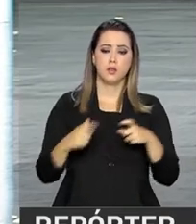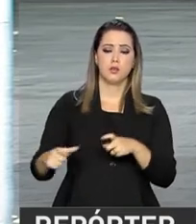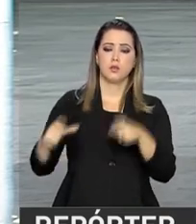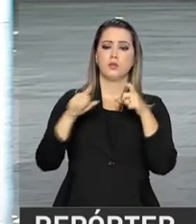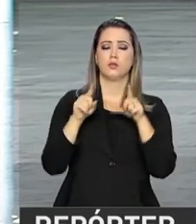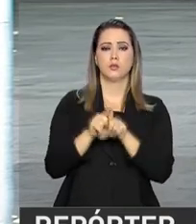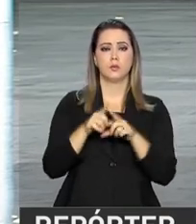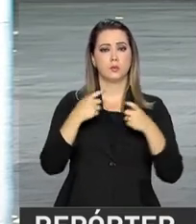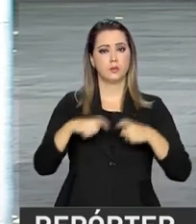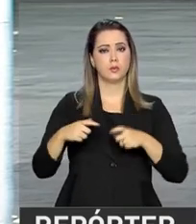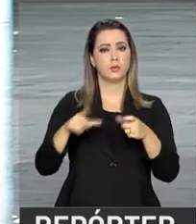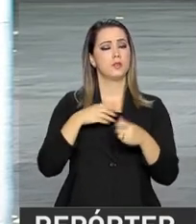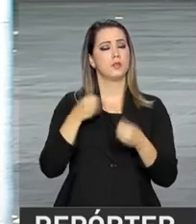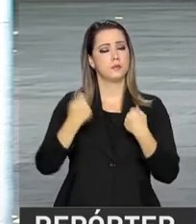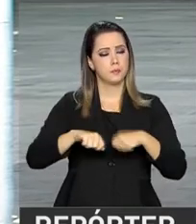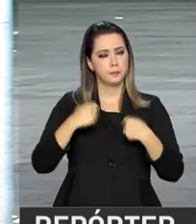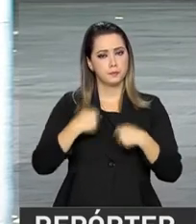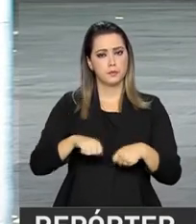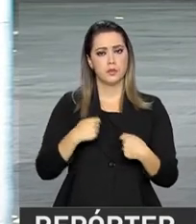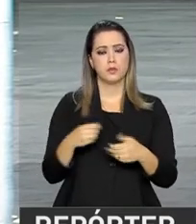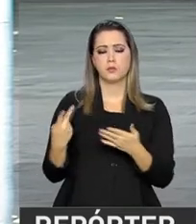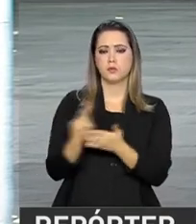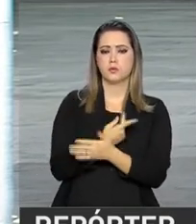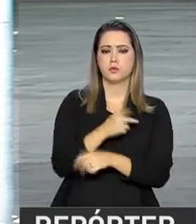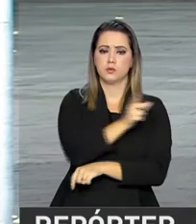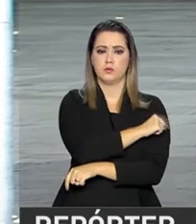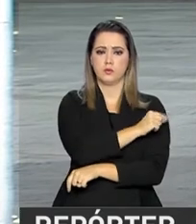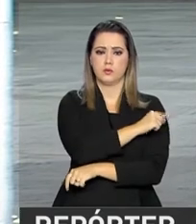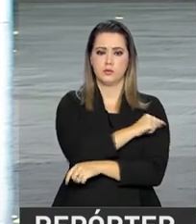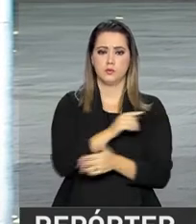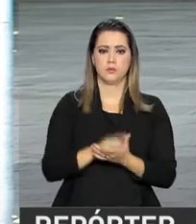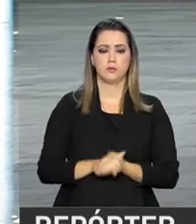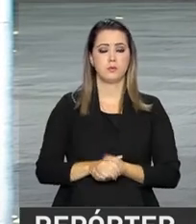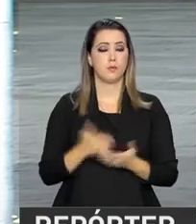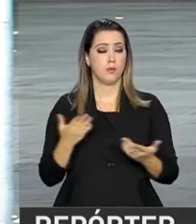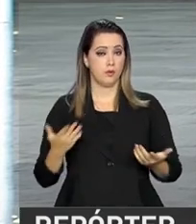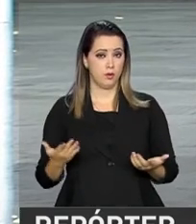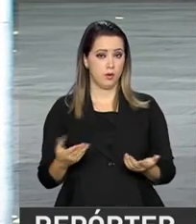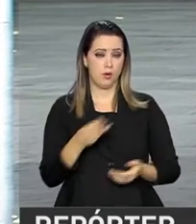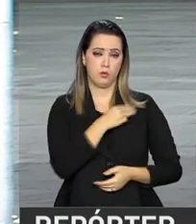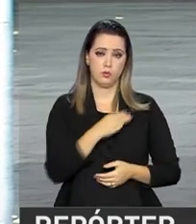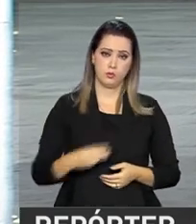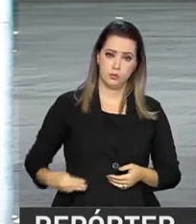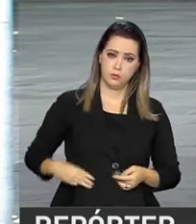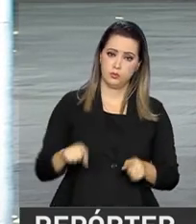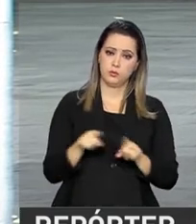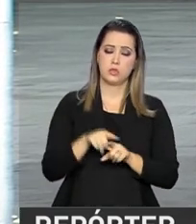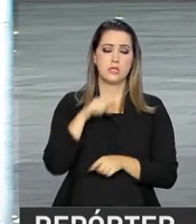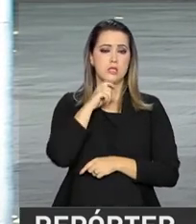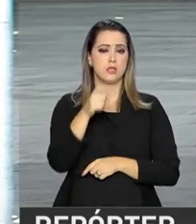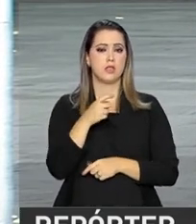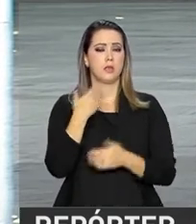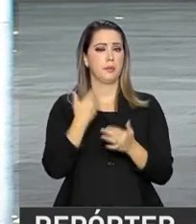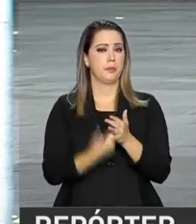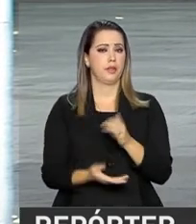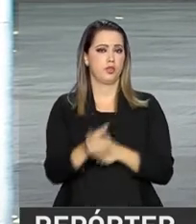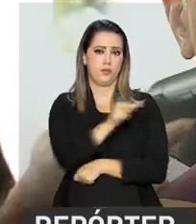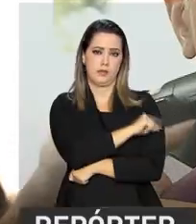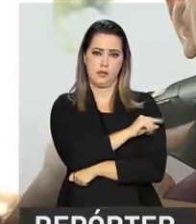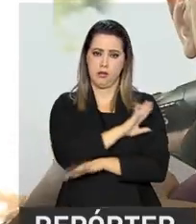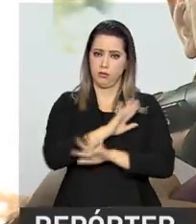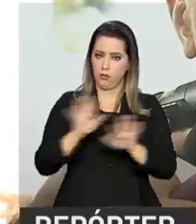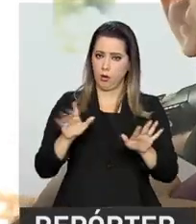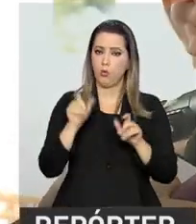federação que tem recomendação para realizar a vacinação segundo o ministério ninguém vai ficar sem a vacina